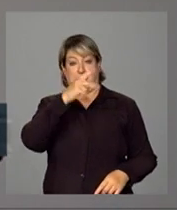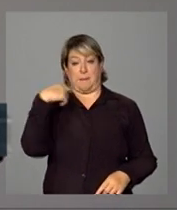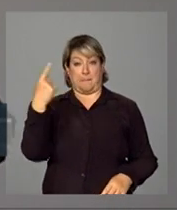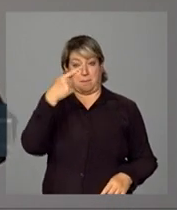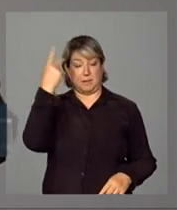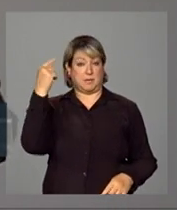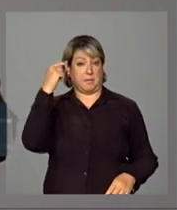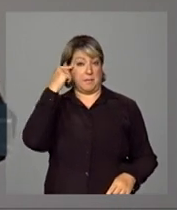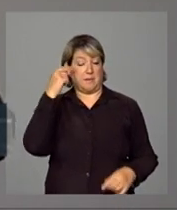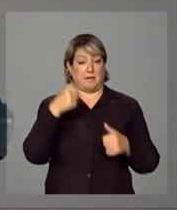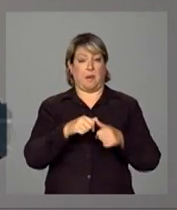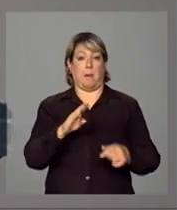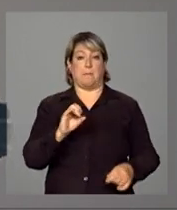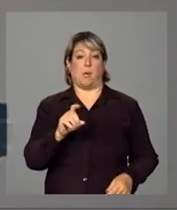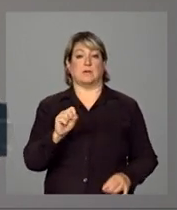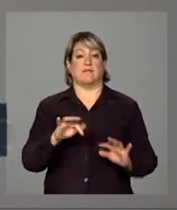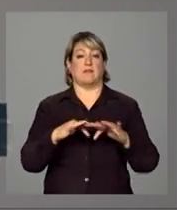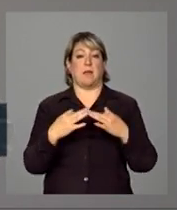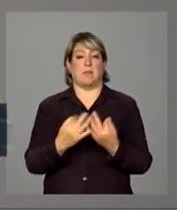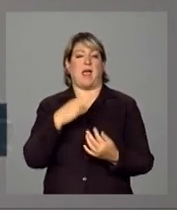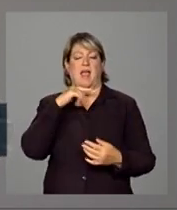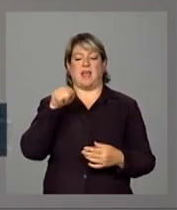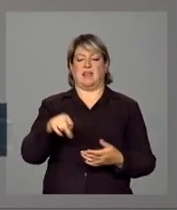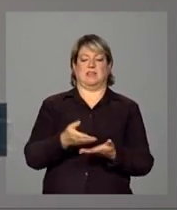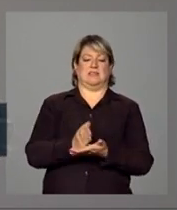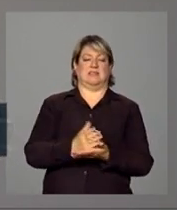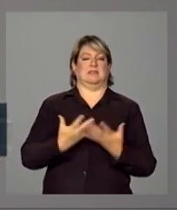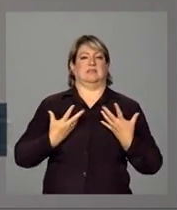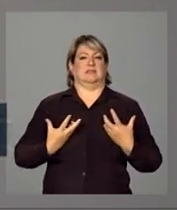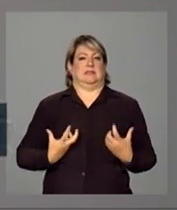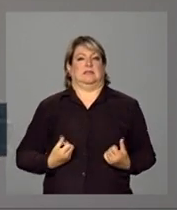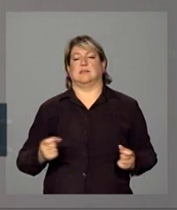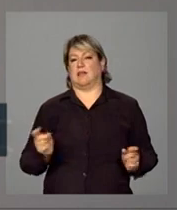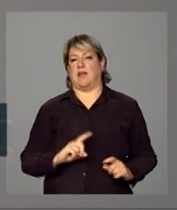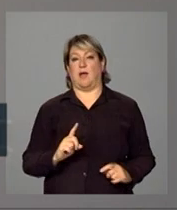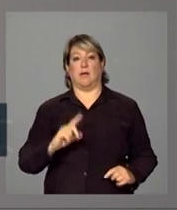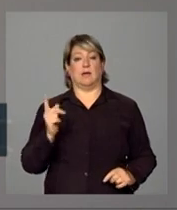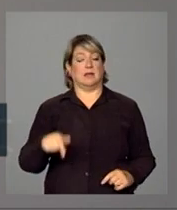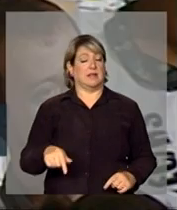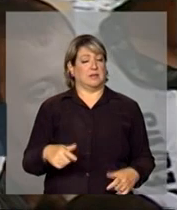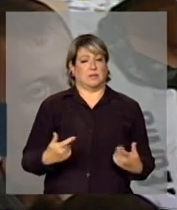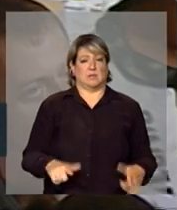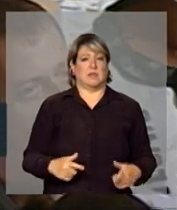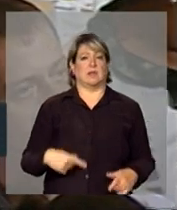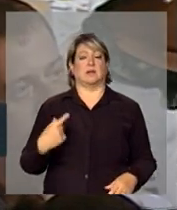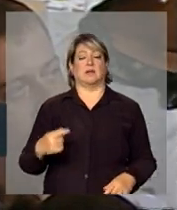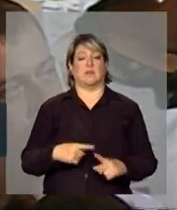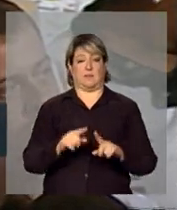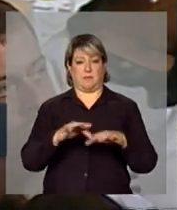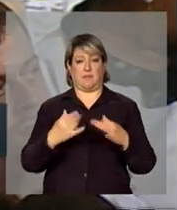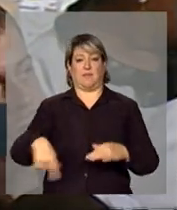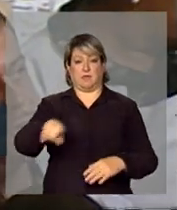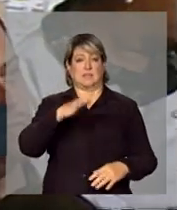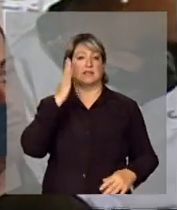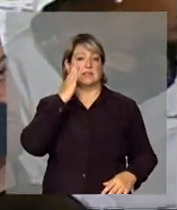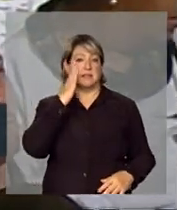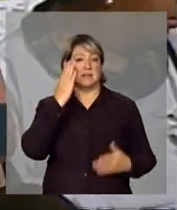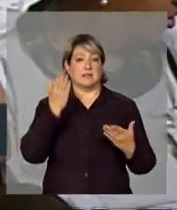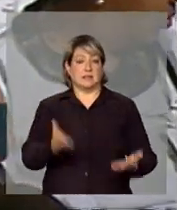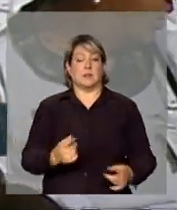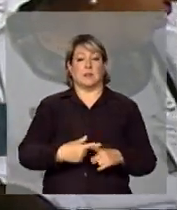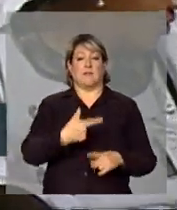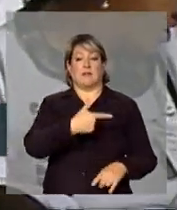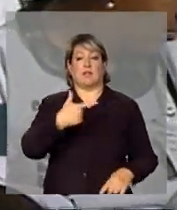E vocês são a maior prova disso. Com o Bolsa Família e o Brasil Sem Miséria, 22 milhões de